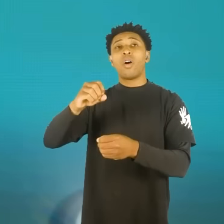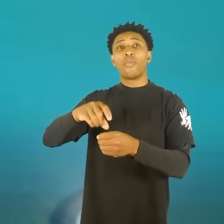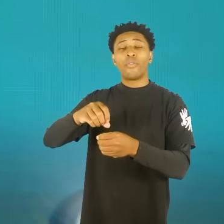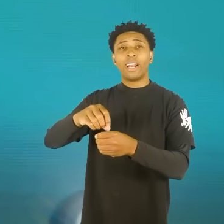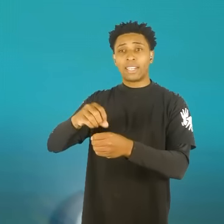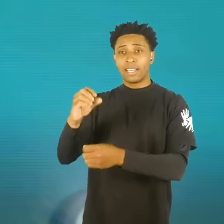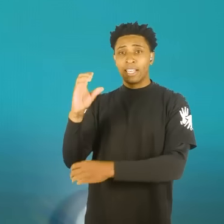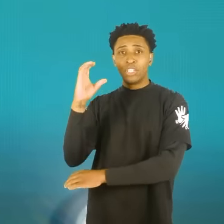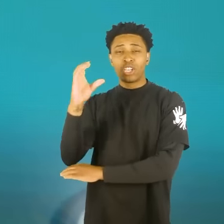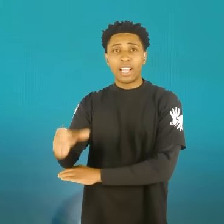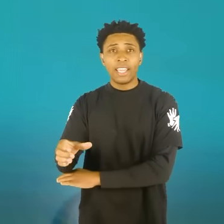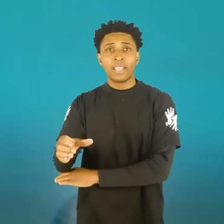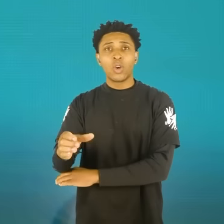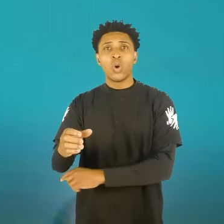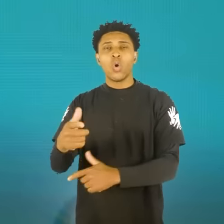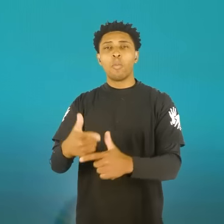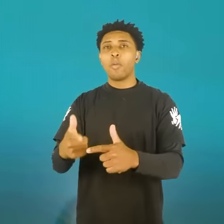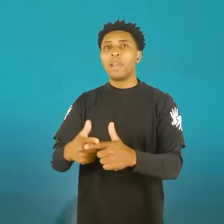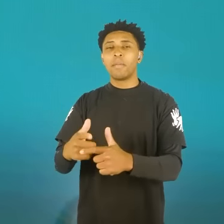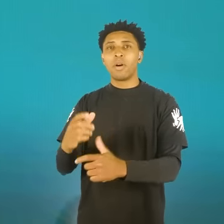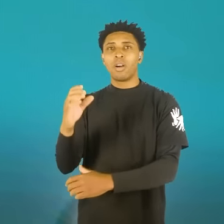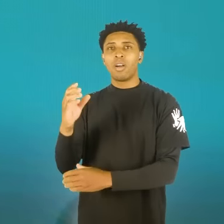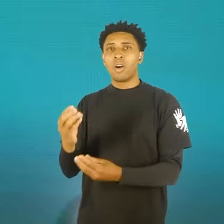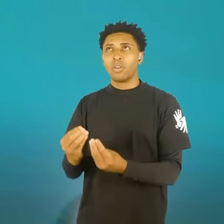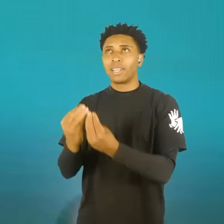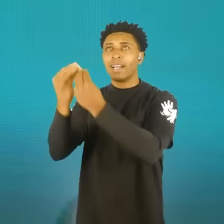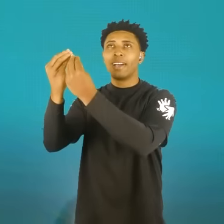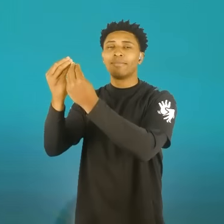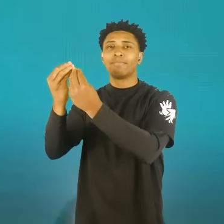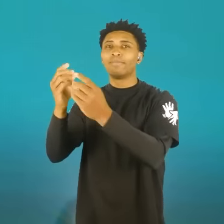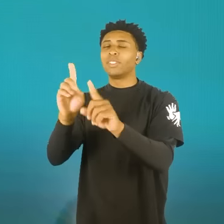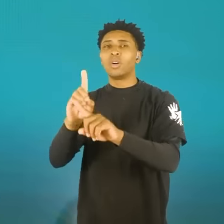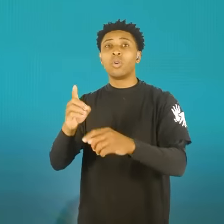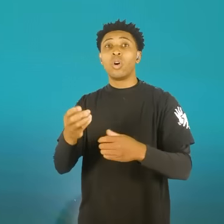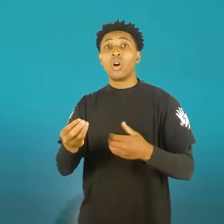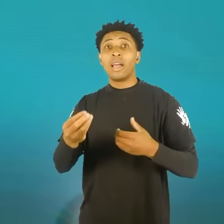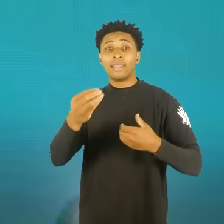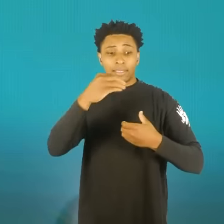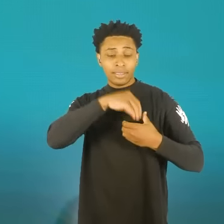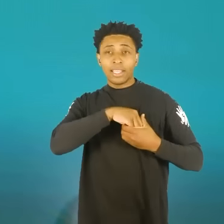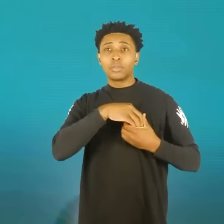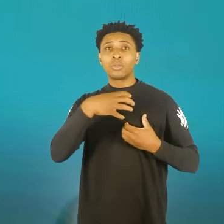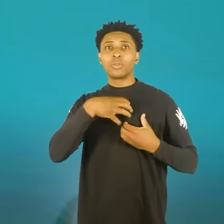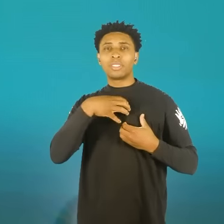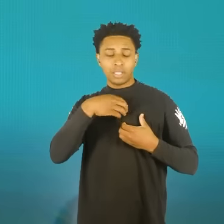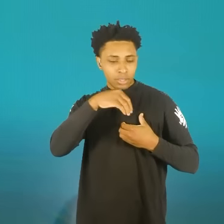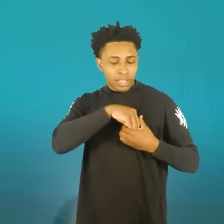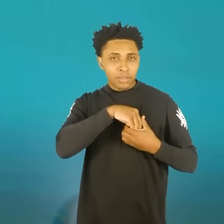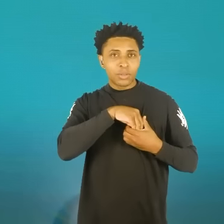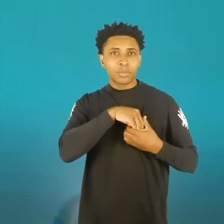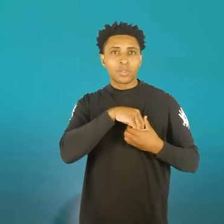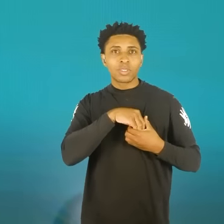Caim não estava na oferta, mas estava nele. O homem não é igual a Deus e Deus não é igual ao homem. O homem, quando ele